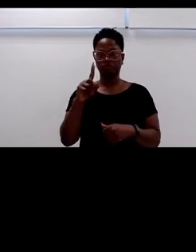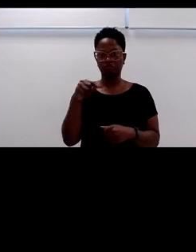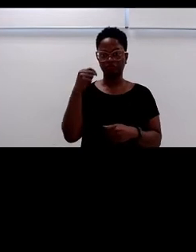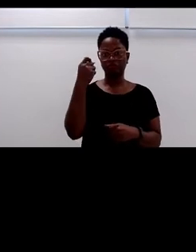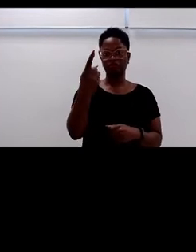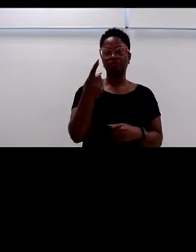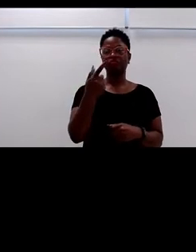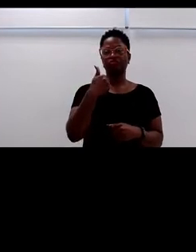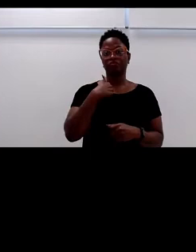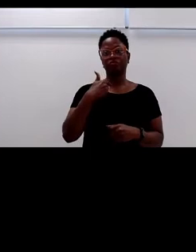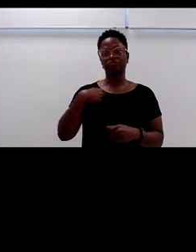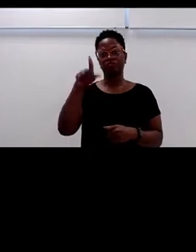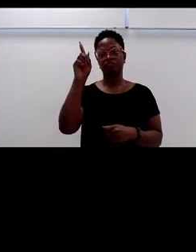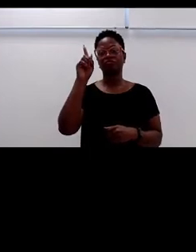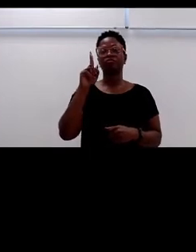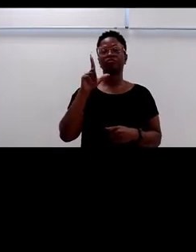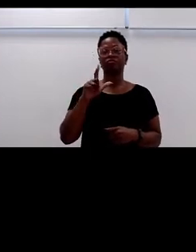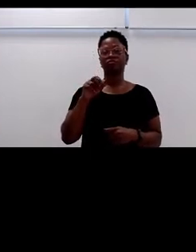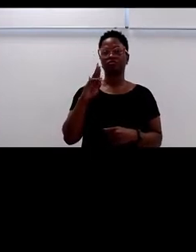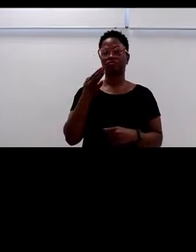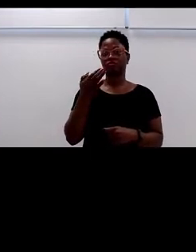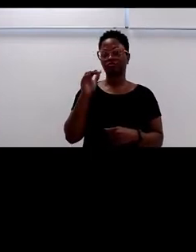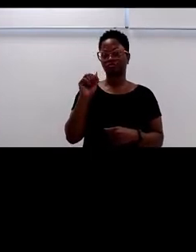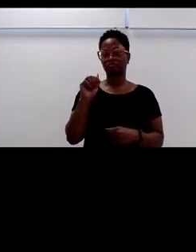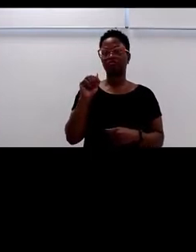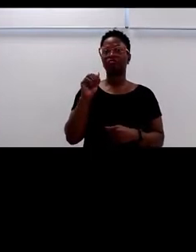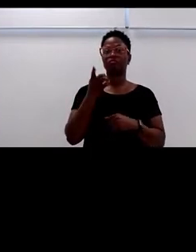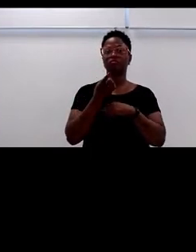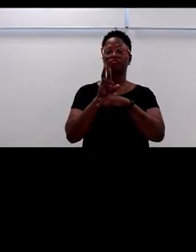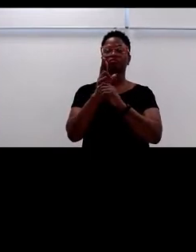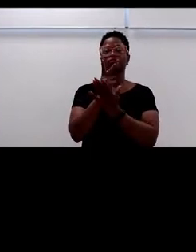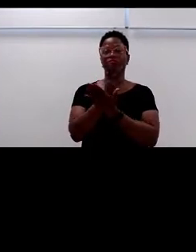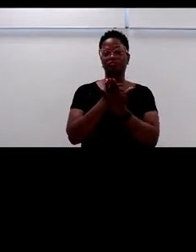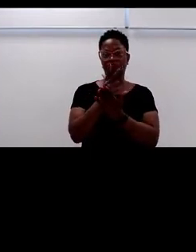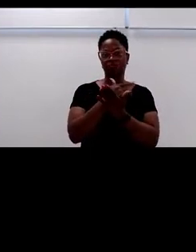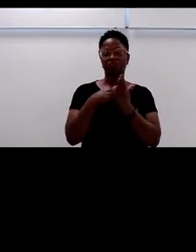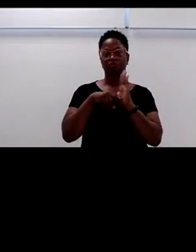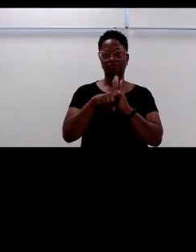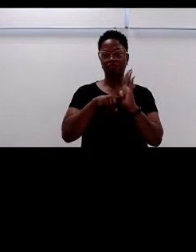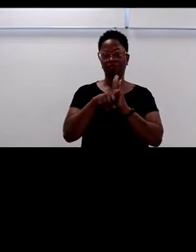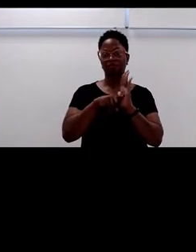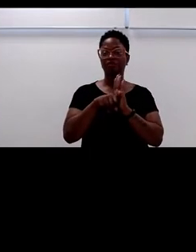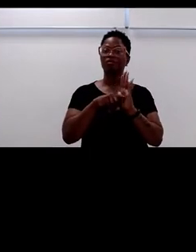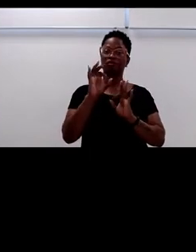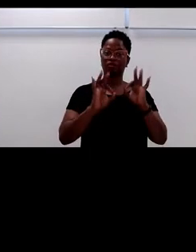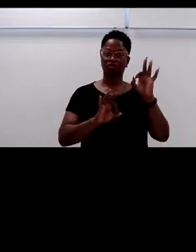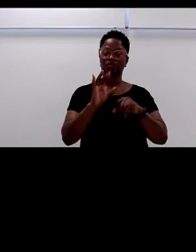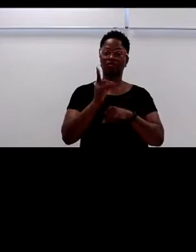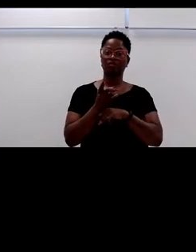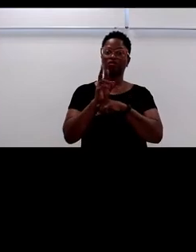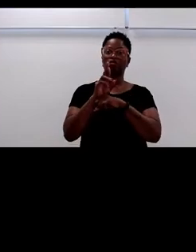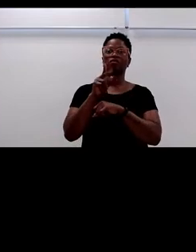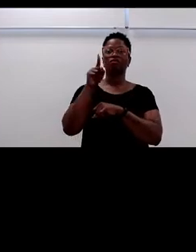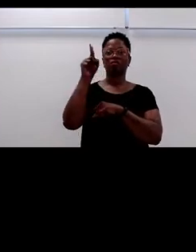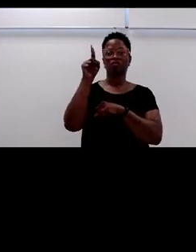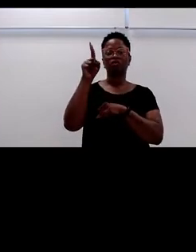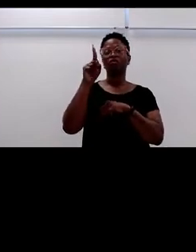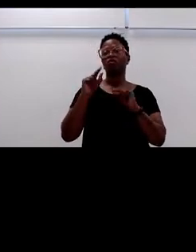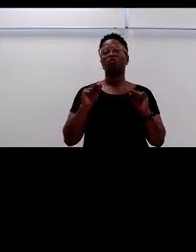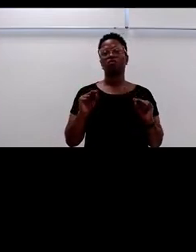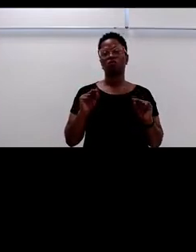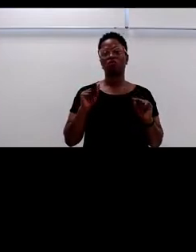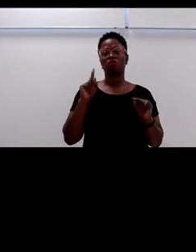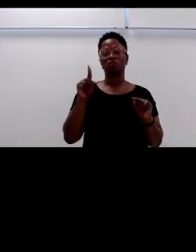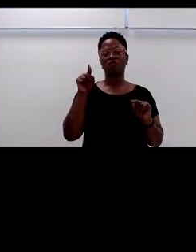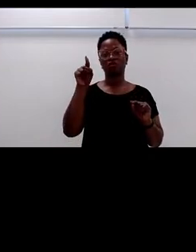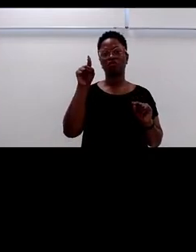embarco para Lisboa com doutorado em desenho. Meu projeto de pesquisa no doutorado lá é